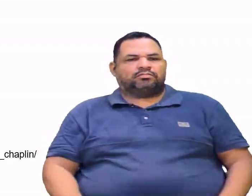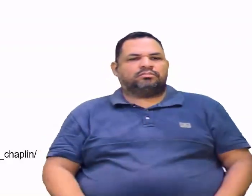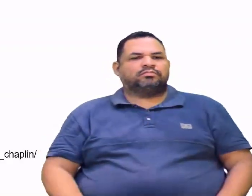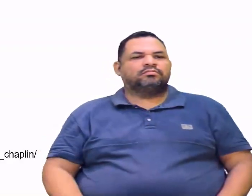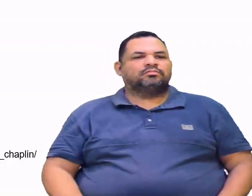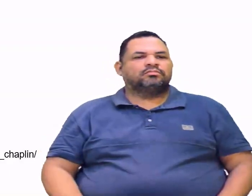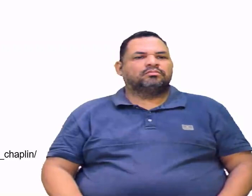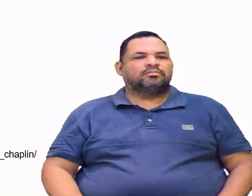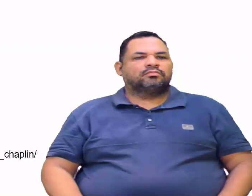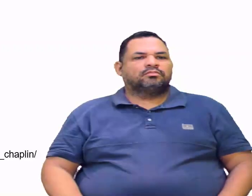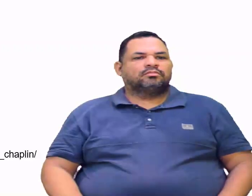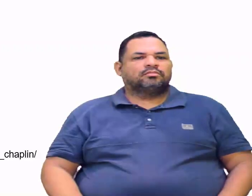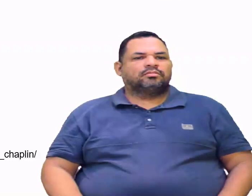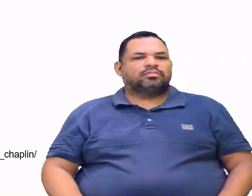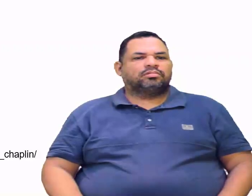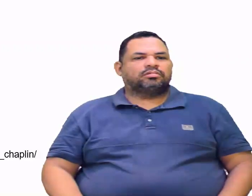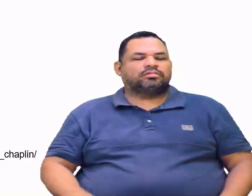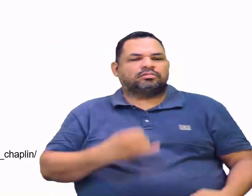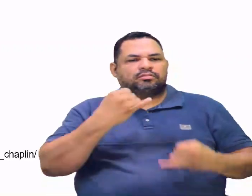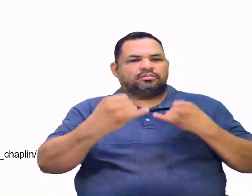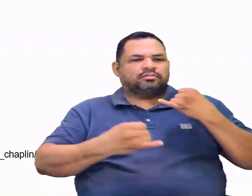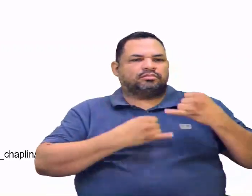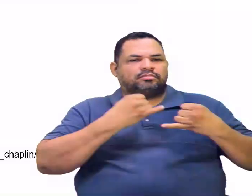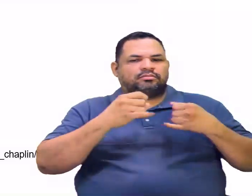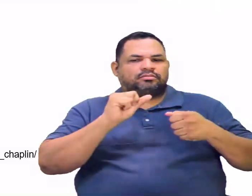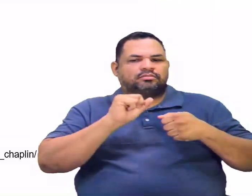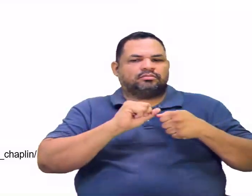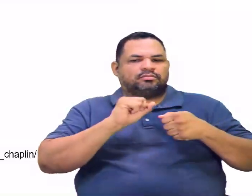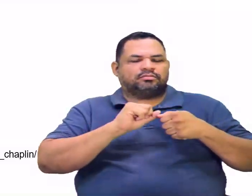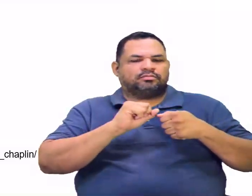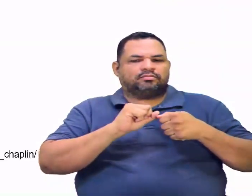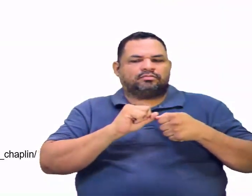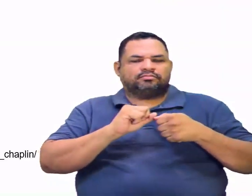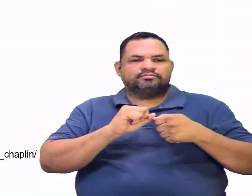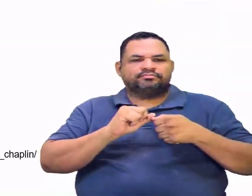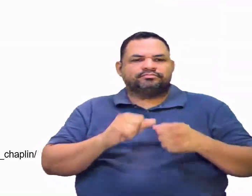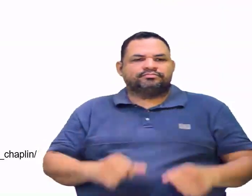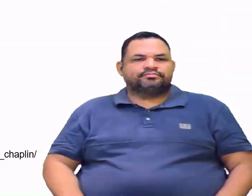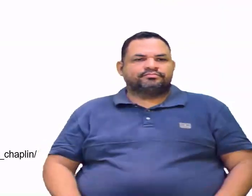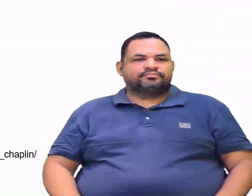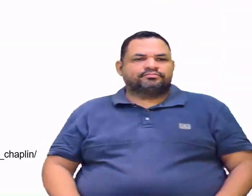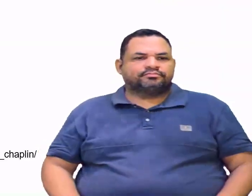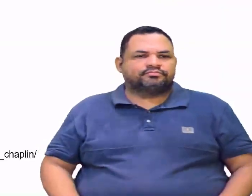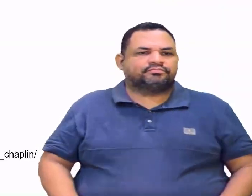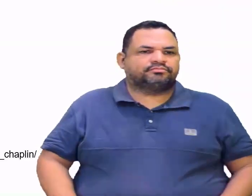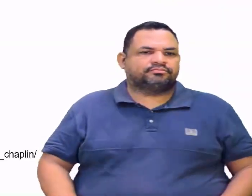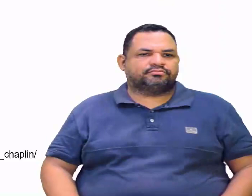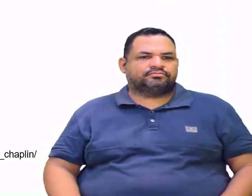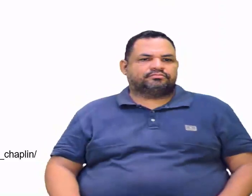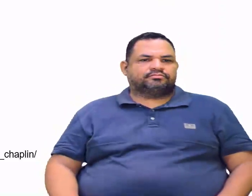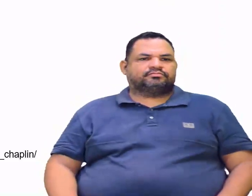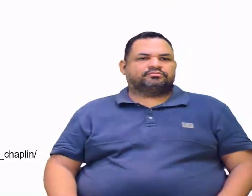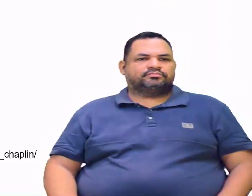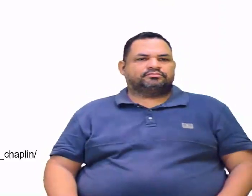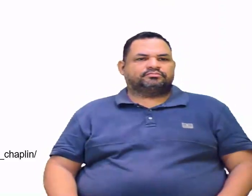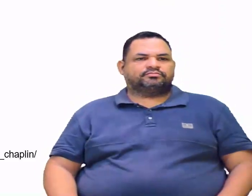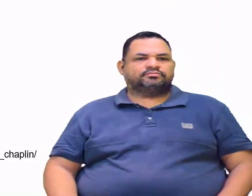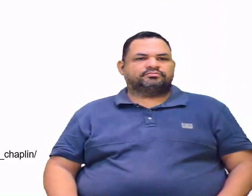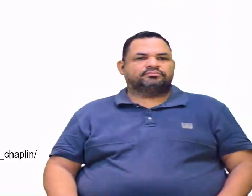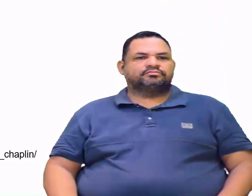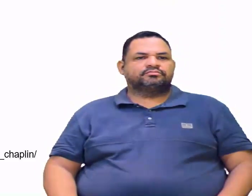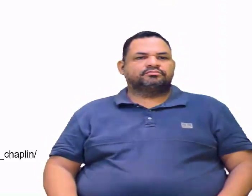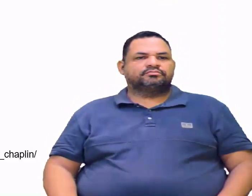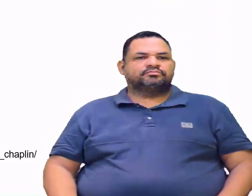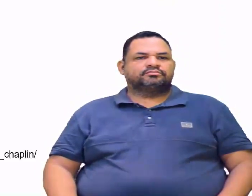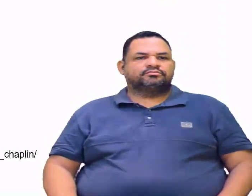nesse GIF? Essa brincadeira que ele está fazendo. Então, ele se tornava um personagem engraçado,